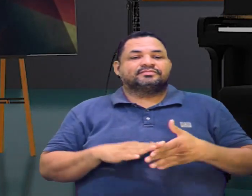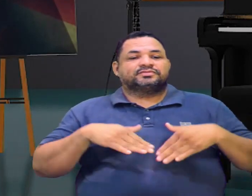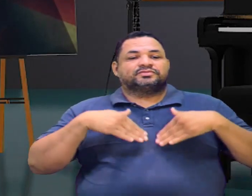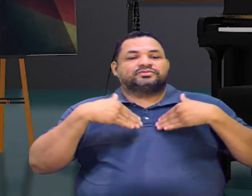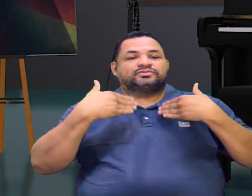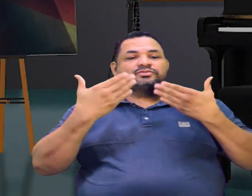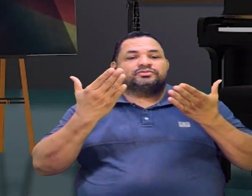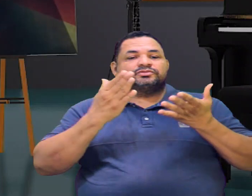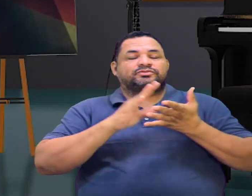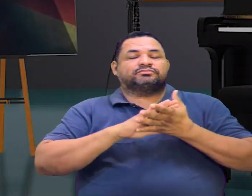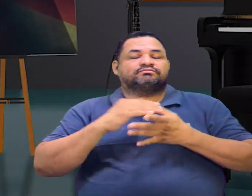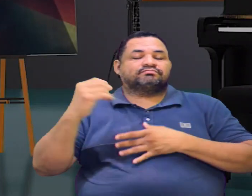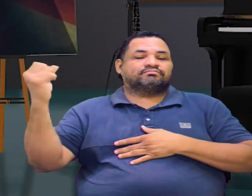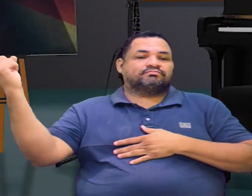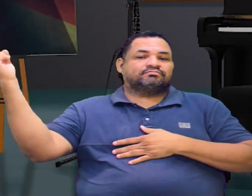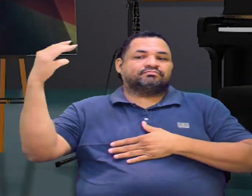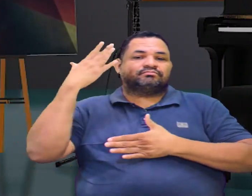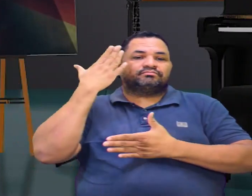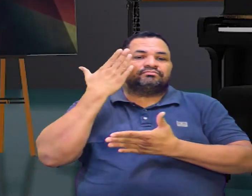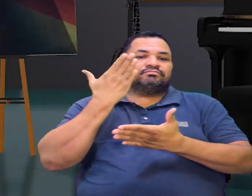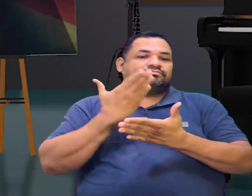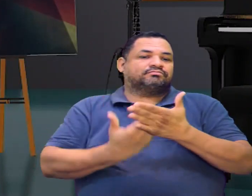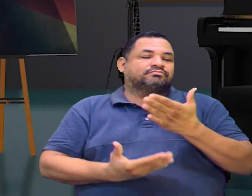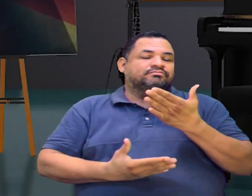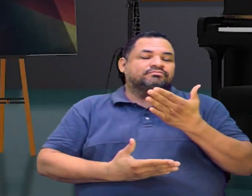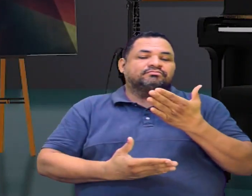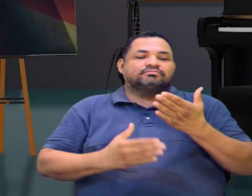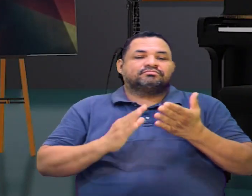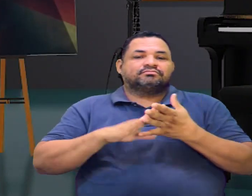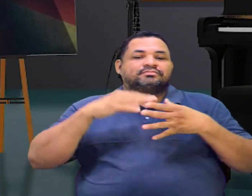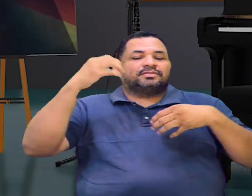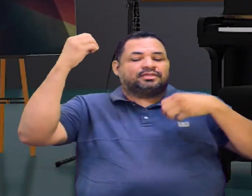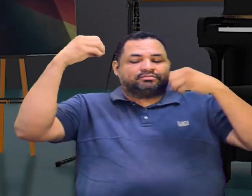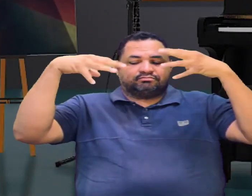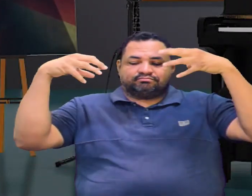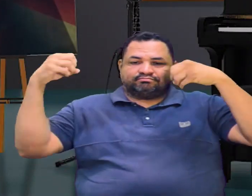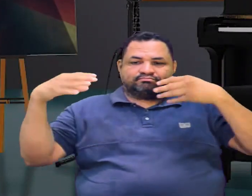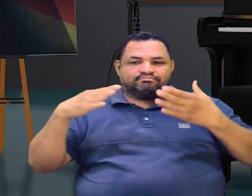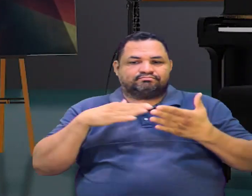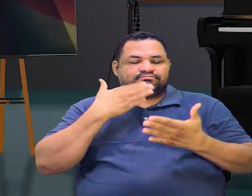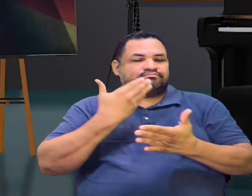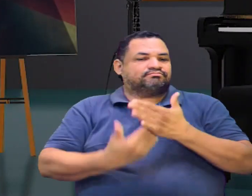quando o sol perder a luz